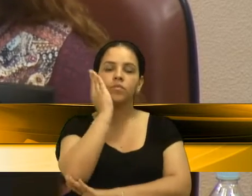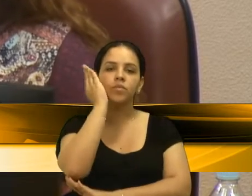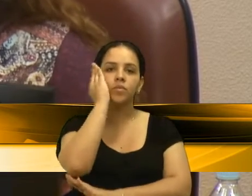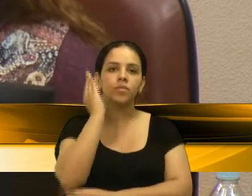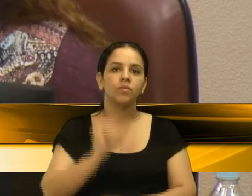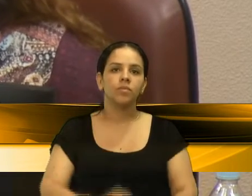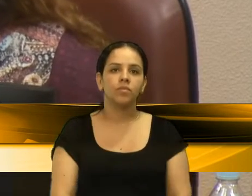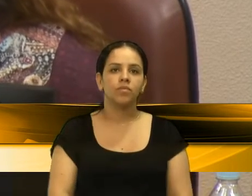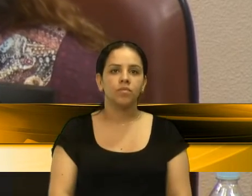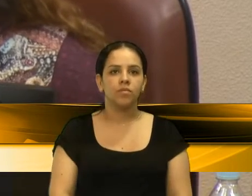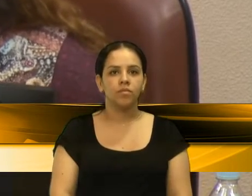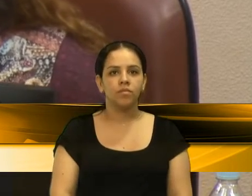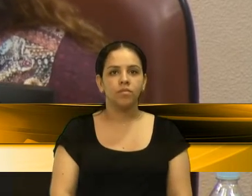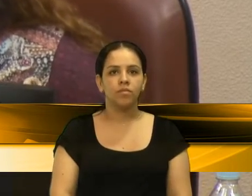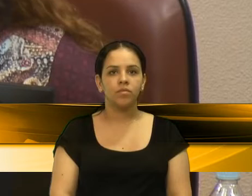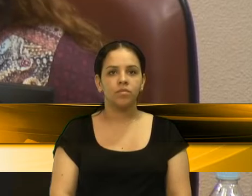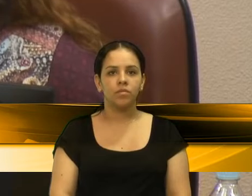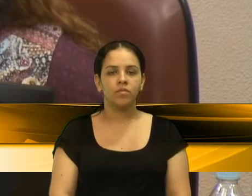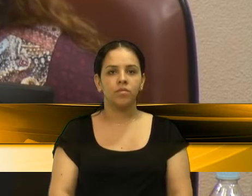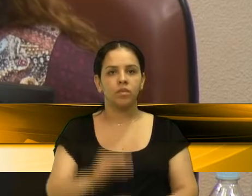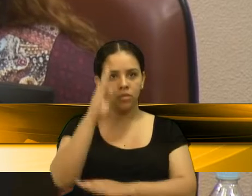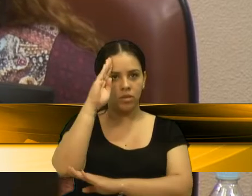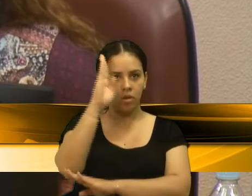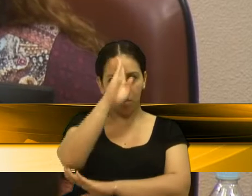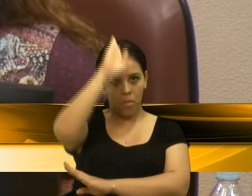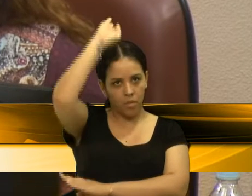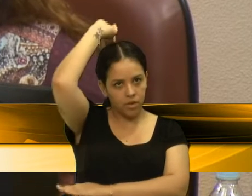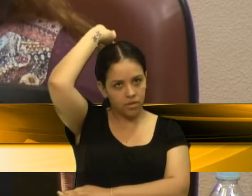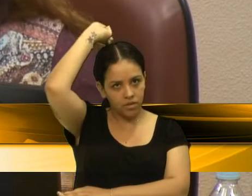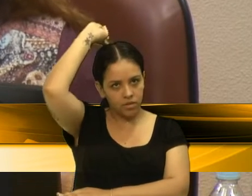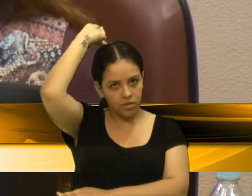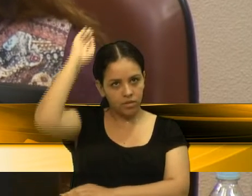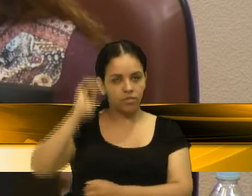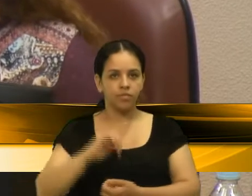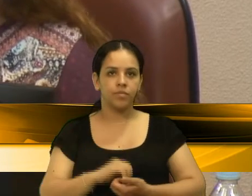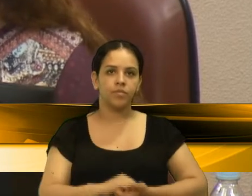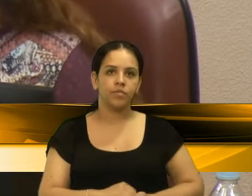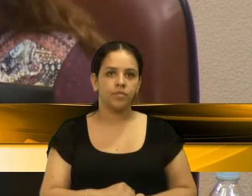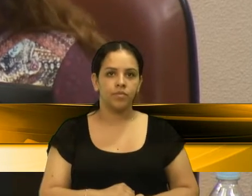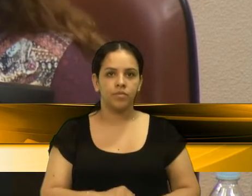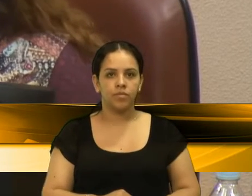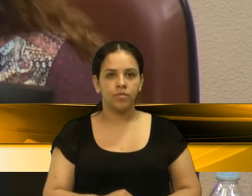Kuhn. Ao senhor comandante do Batalhão de Bombeiro Militar, Corpo de Bombeiros Militar.